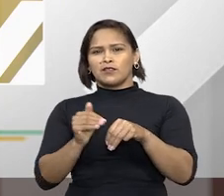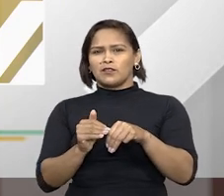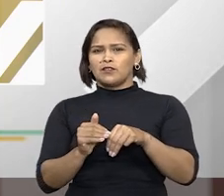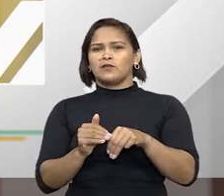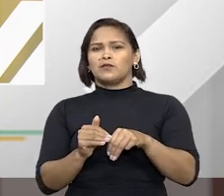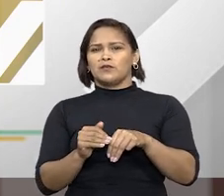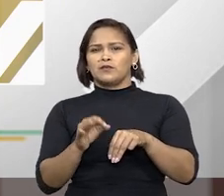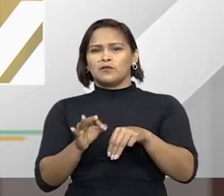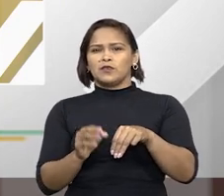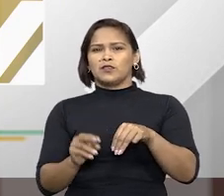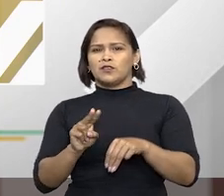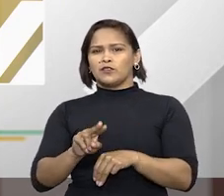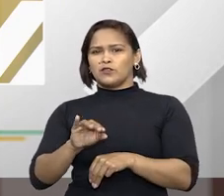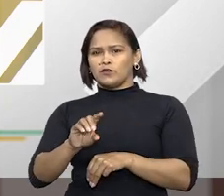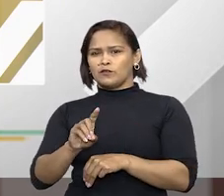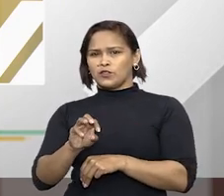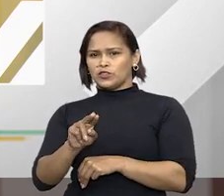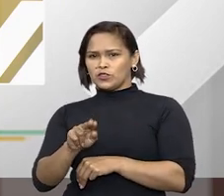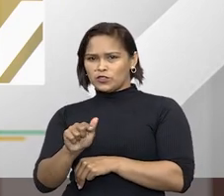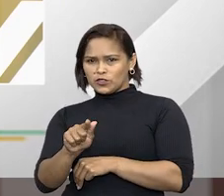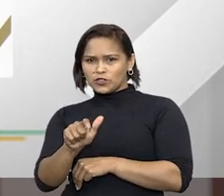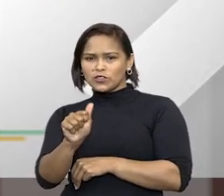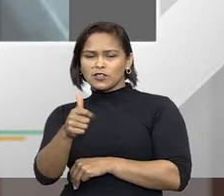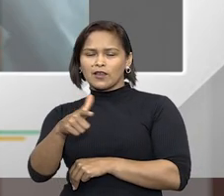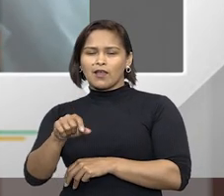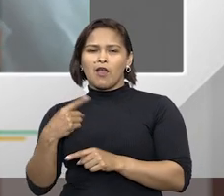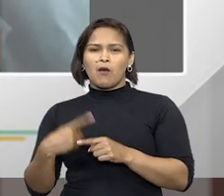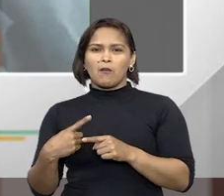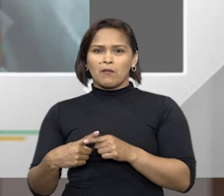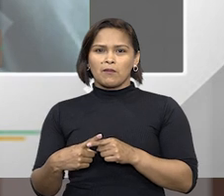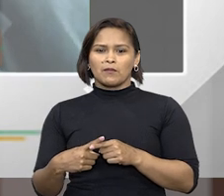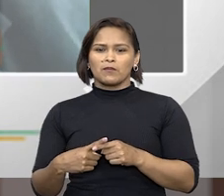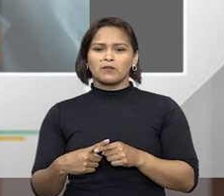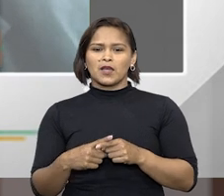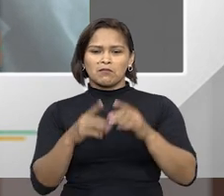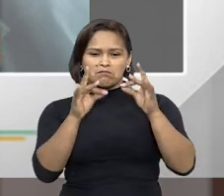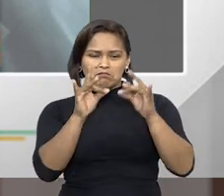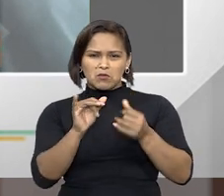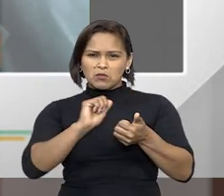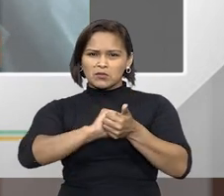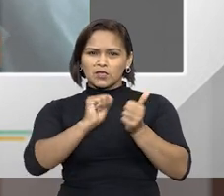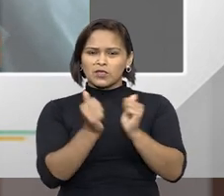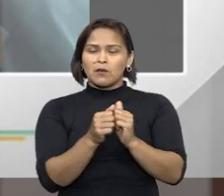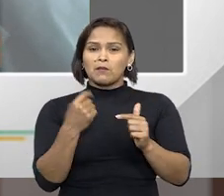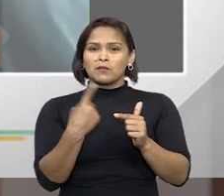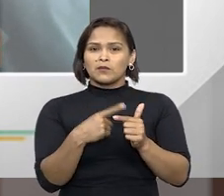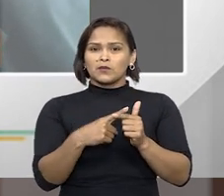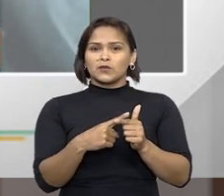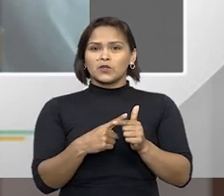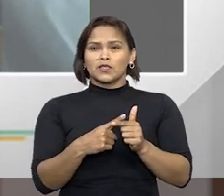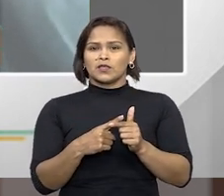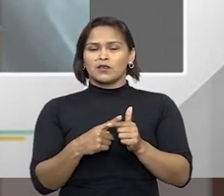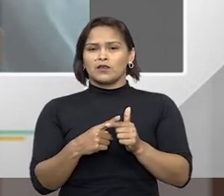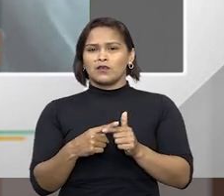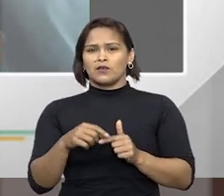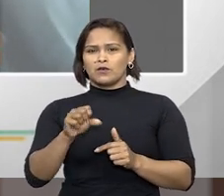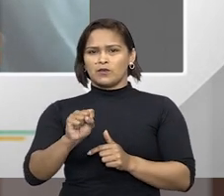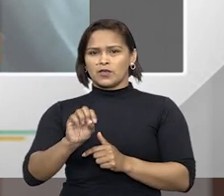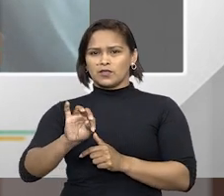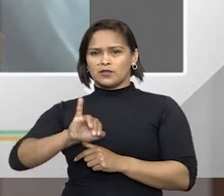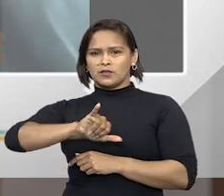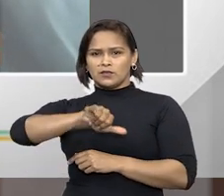Vidigal, muito adequada ao caso, porque o Superior Tribunal de Justiça,